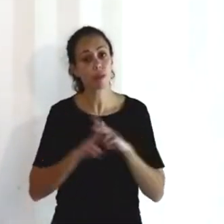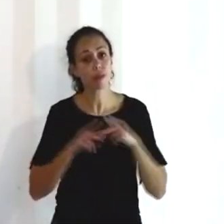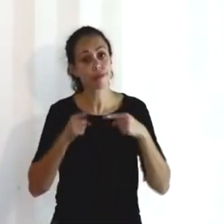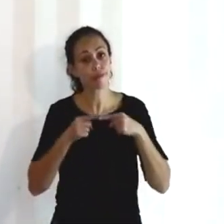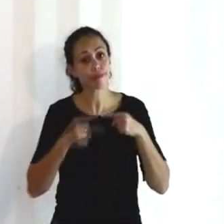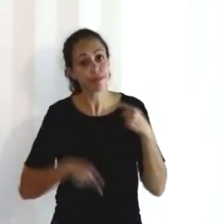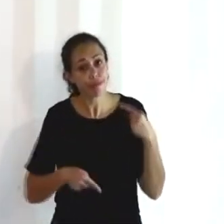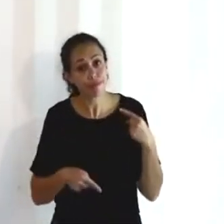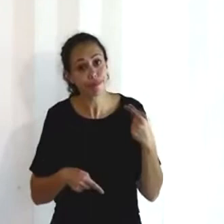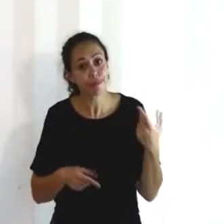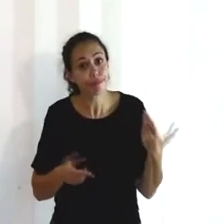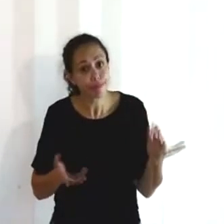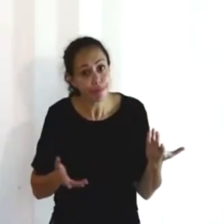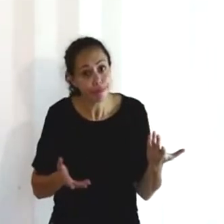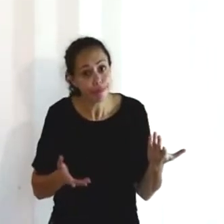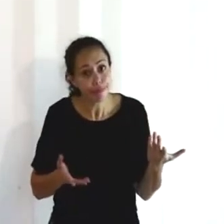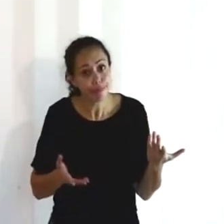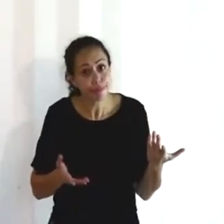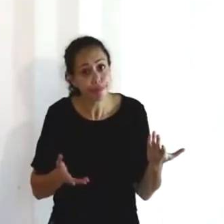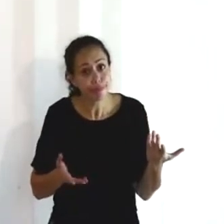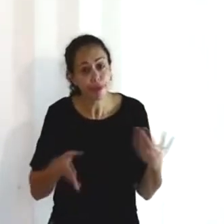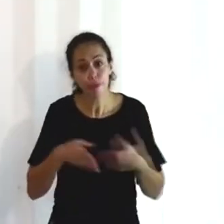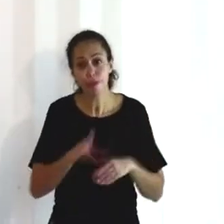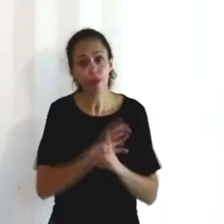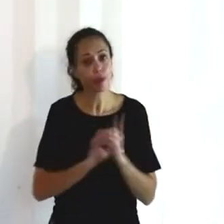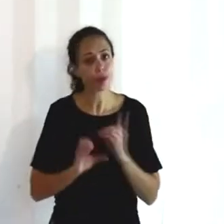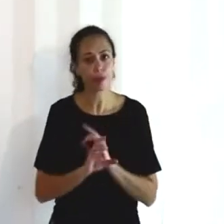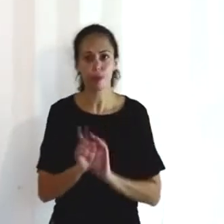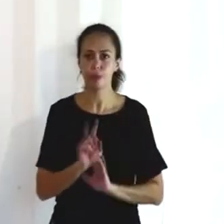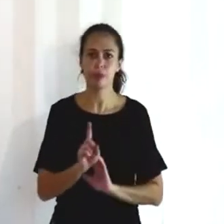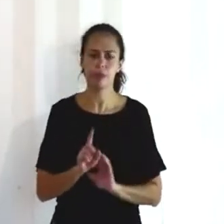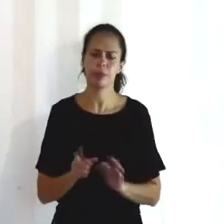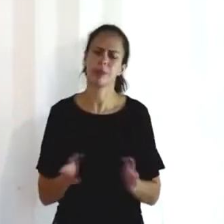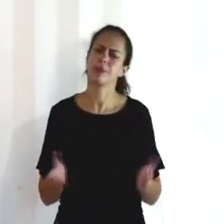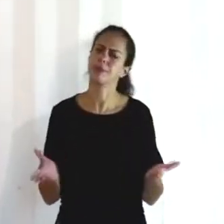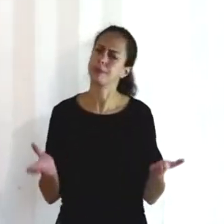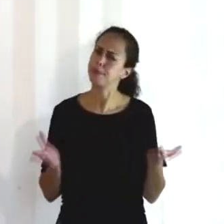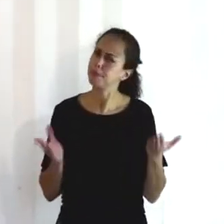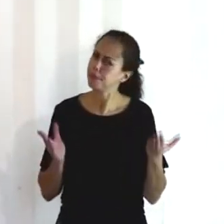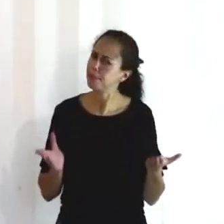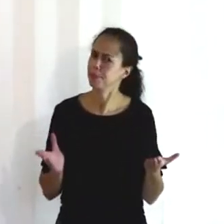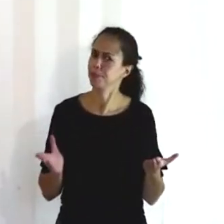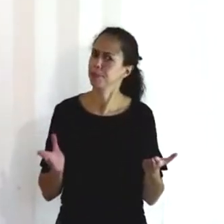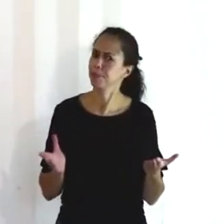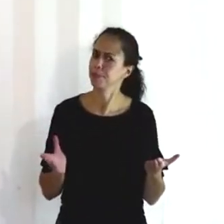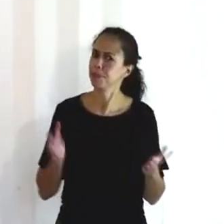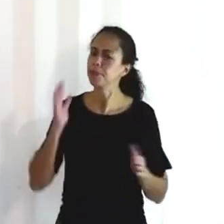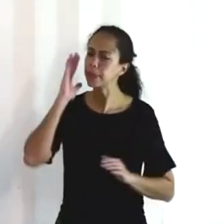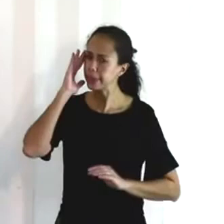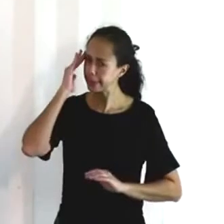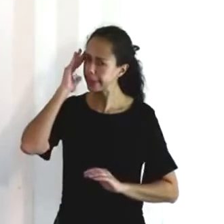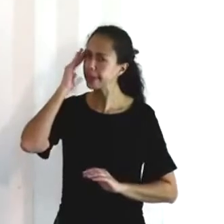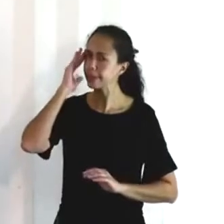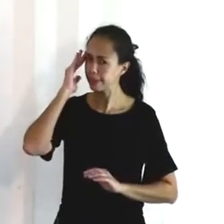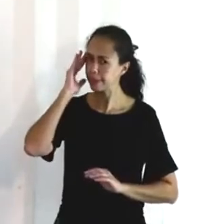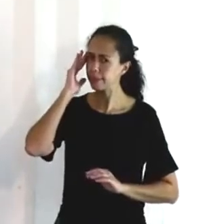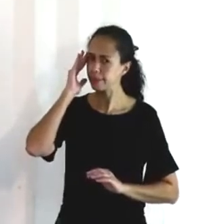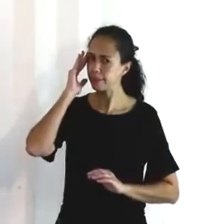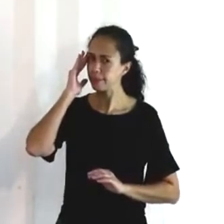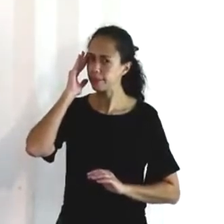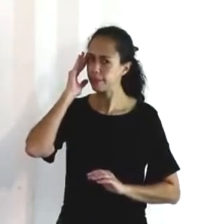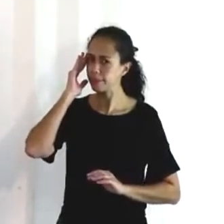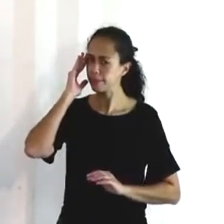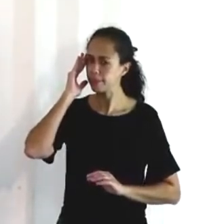a conta. Então, qual é a mensagem que essa parábola pode nos trazer nessa noite? Eu vou pontuar algumas